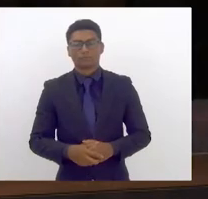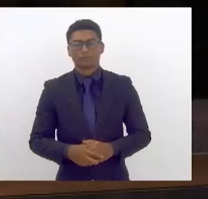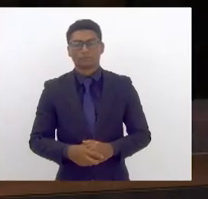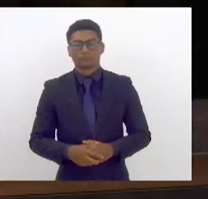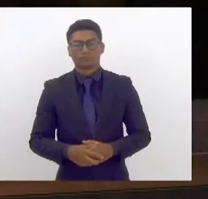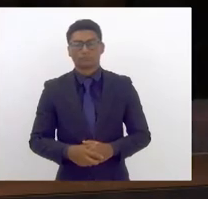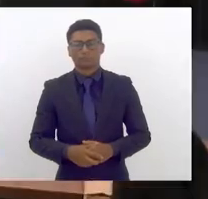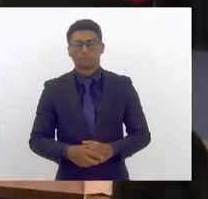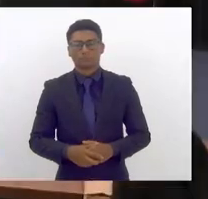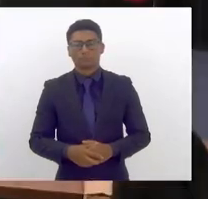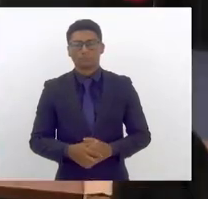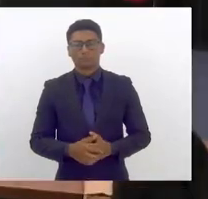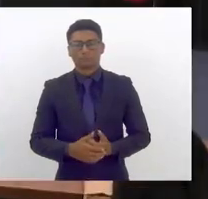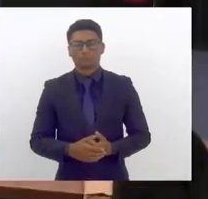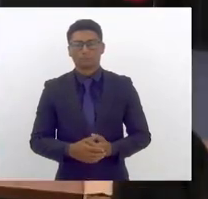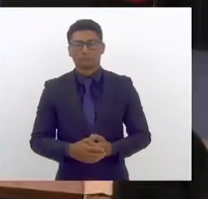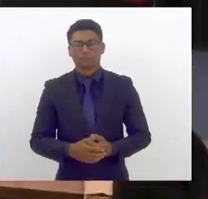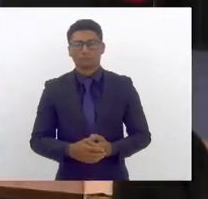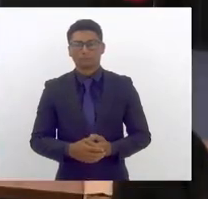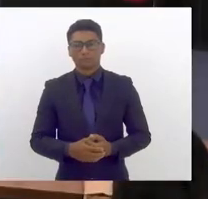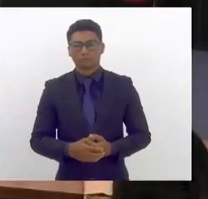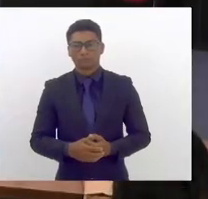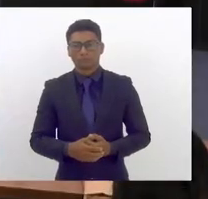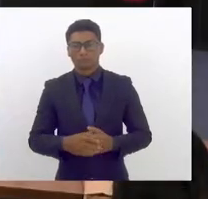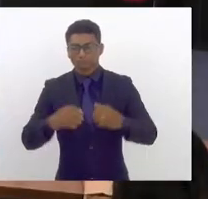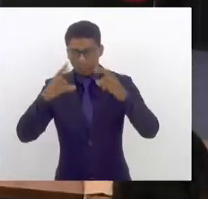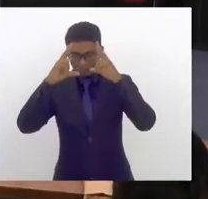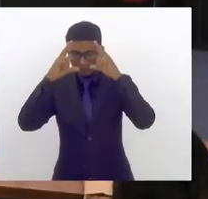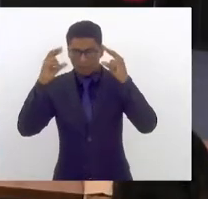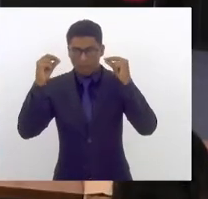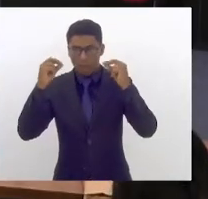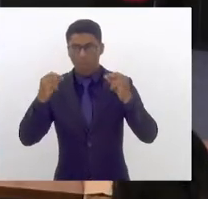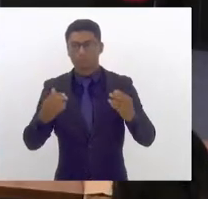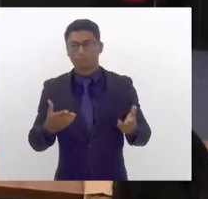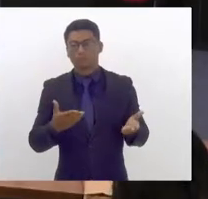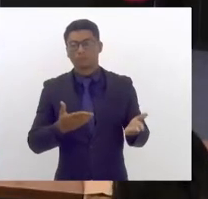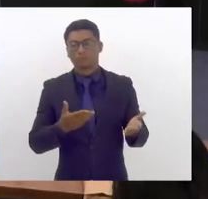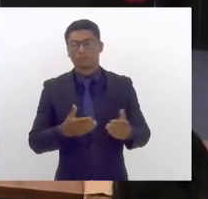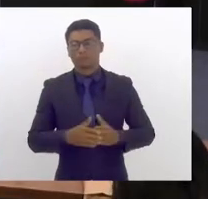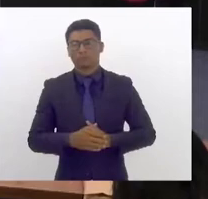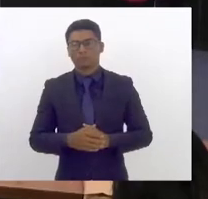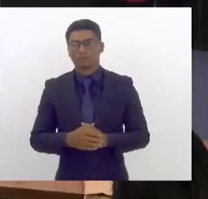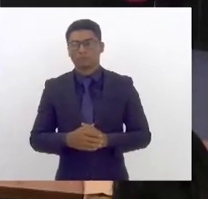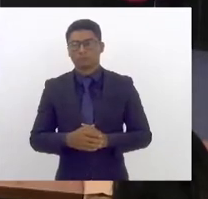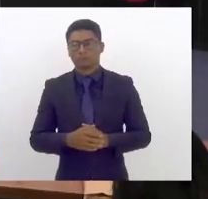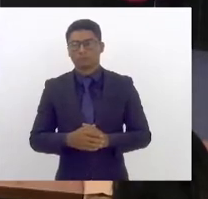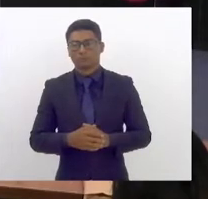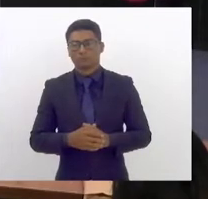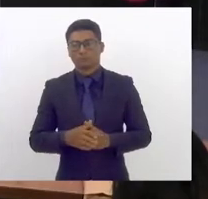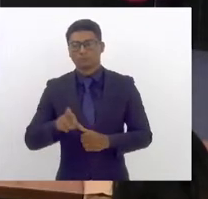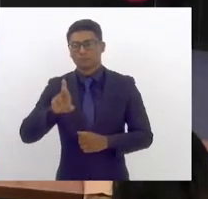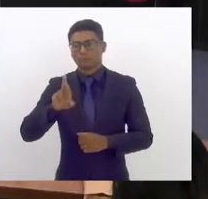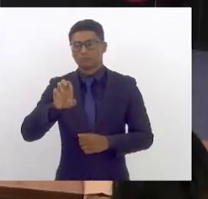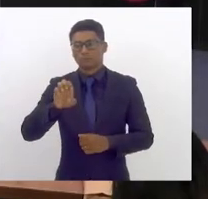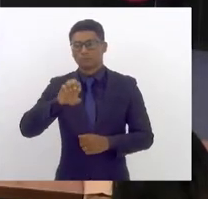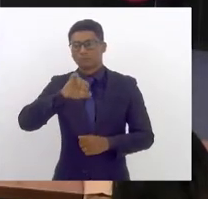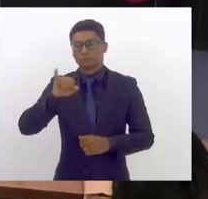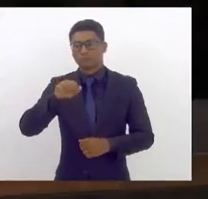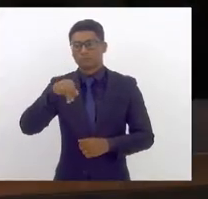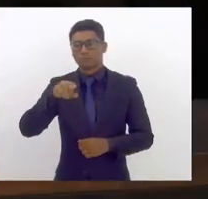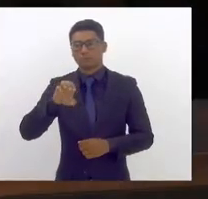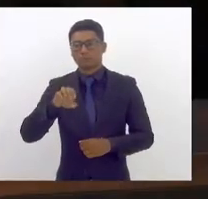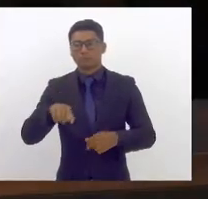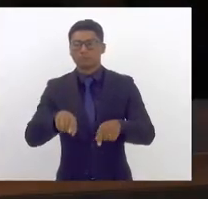em nome da companheira enfermeira deputada Rejane e